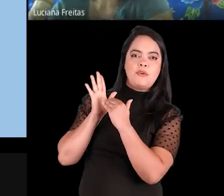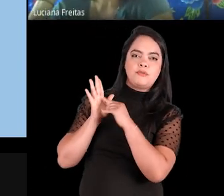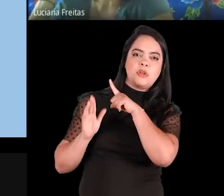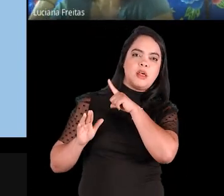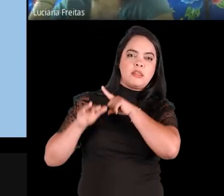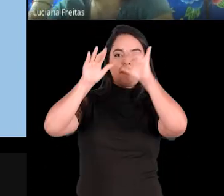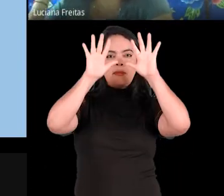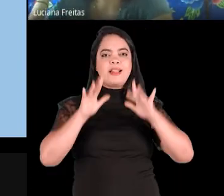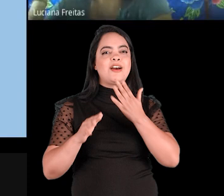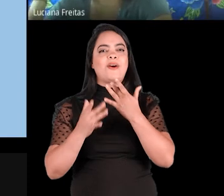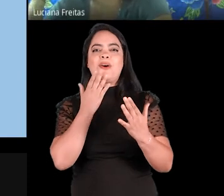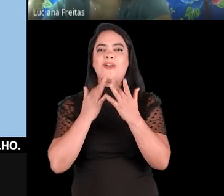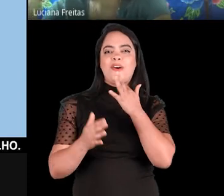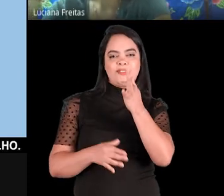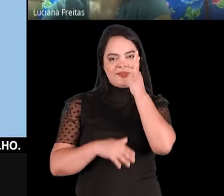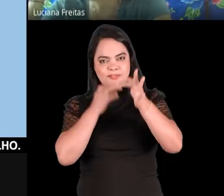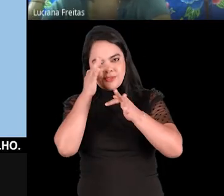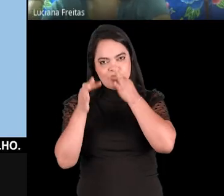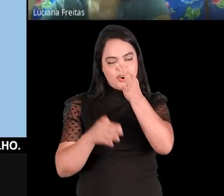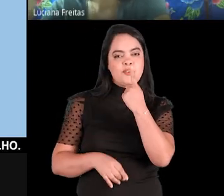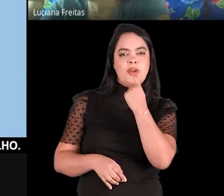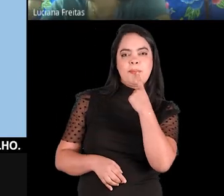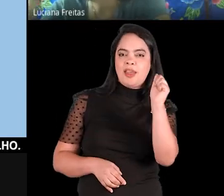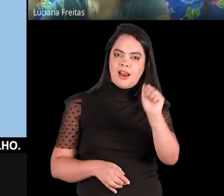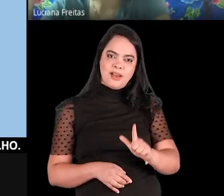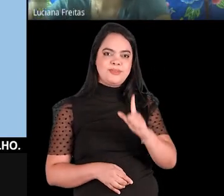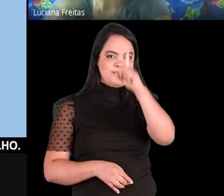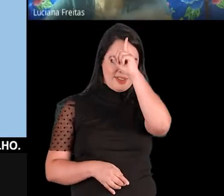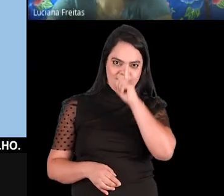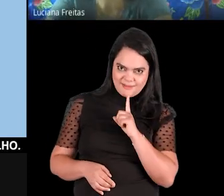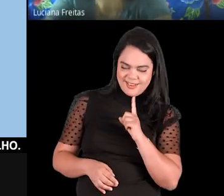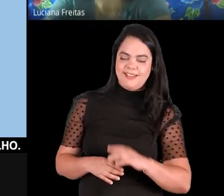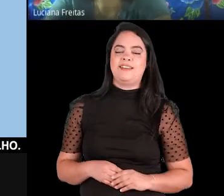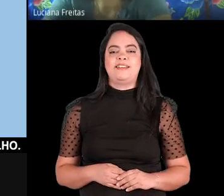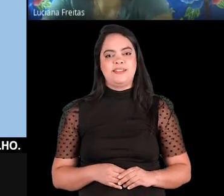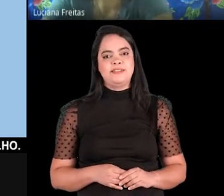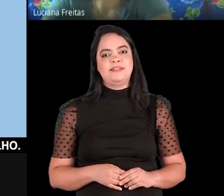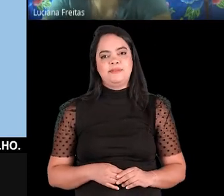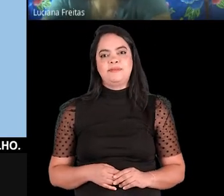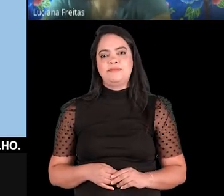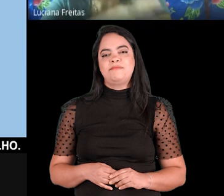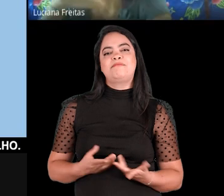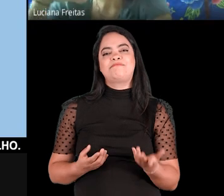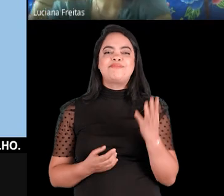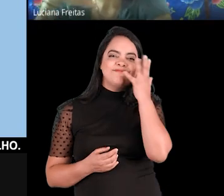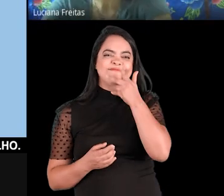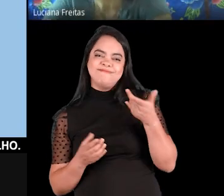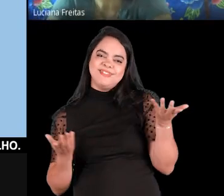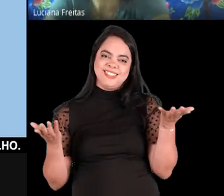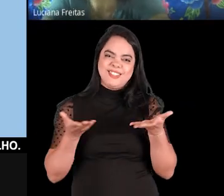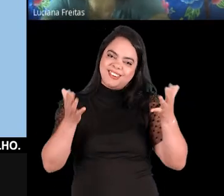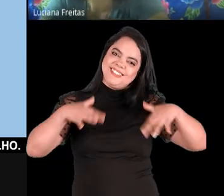um painel colorido de flores vermelhas, azuis e amarelas, né? Para enfeitar um pouco aqui o